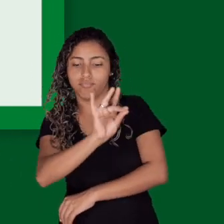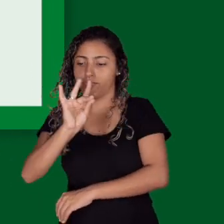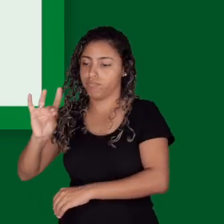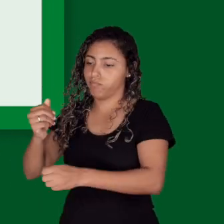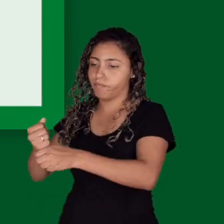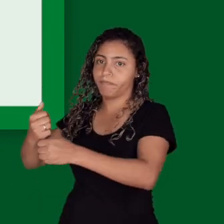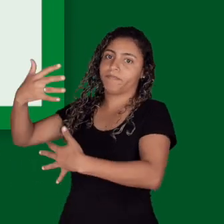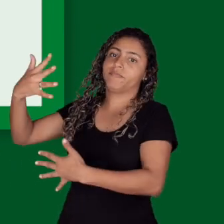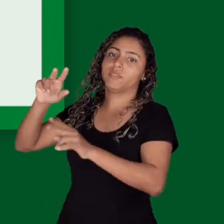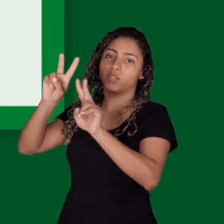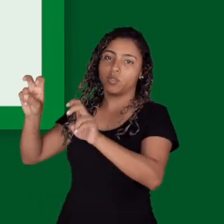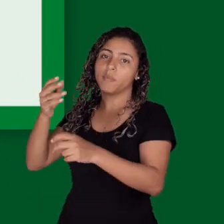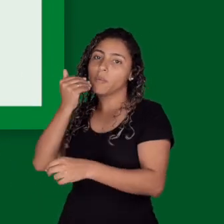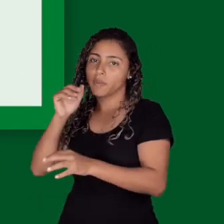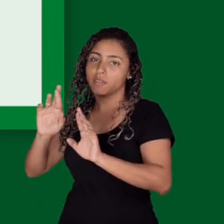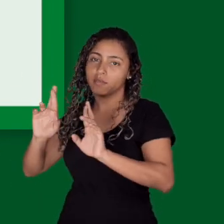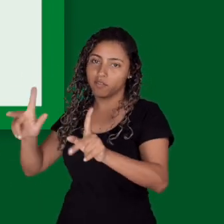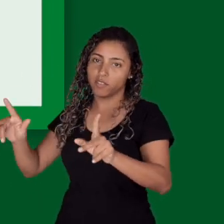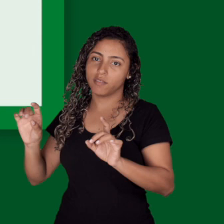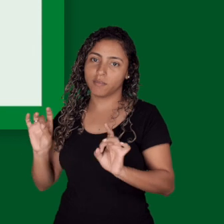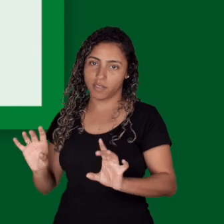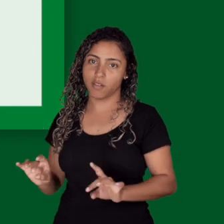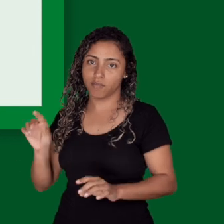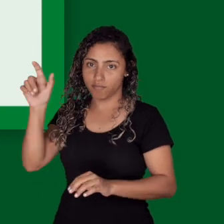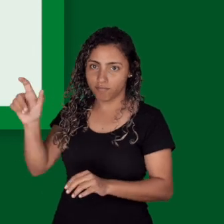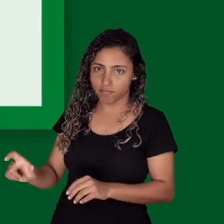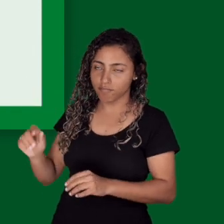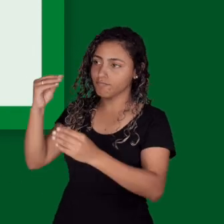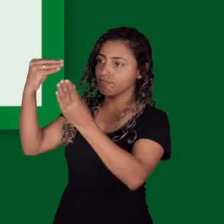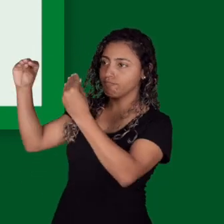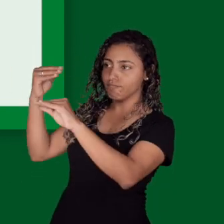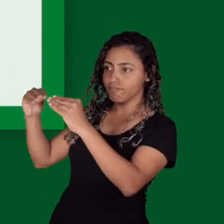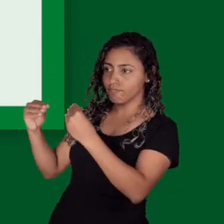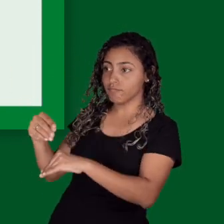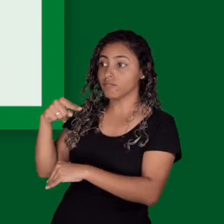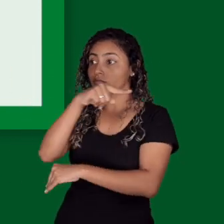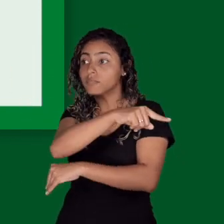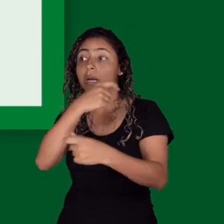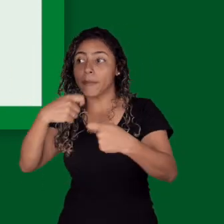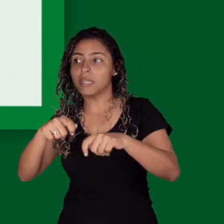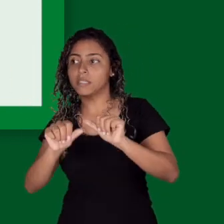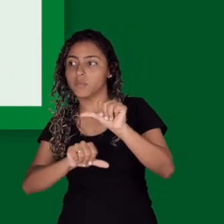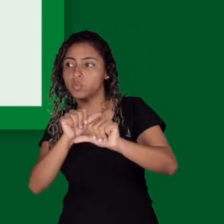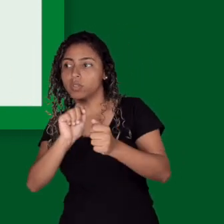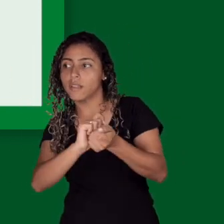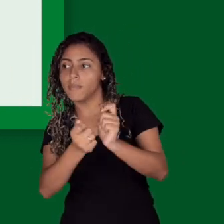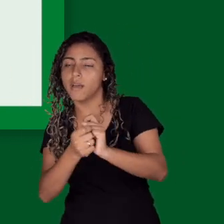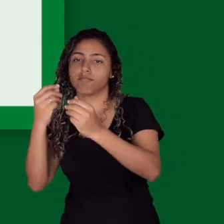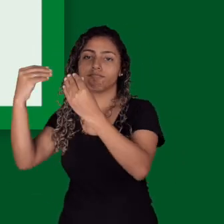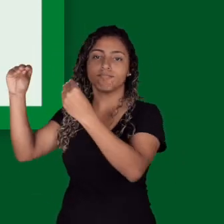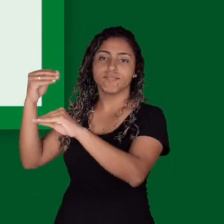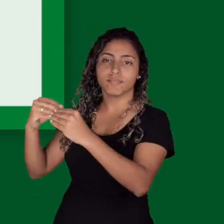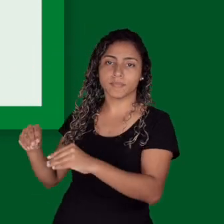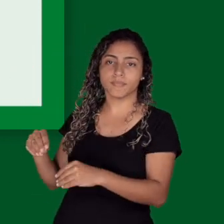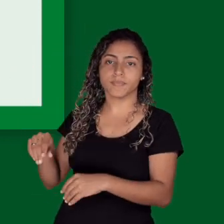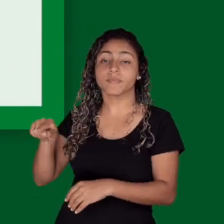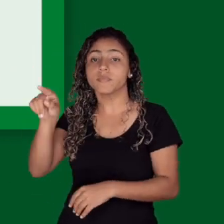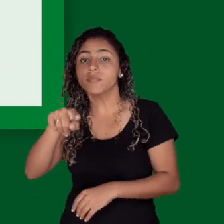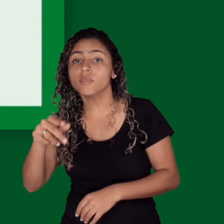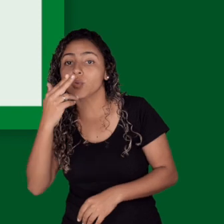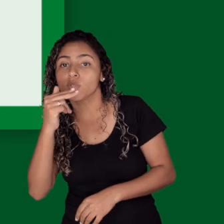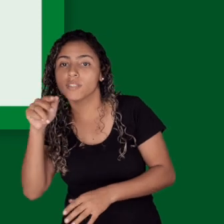cardápios especiais e que a gente tenha a ideia que esse aluno precisa desse cardápio especial. As nutricionistas da gerência